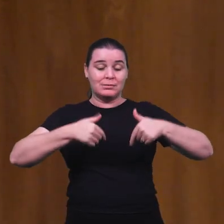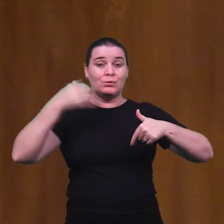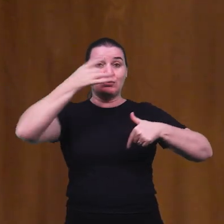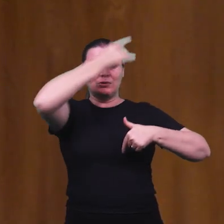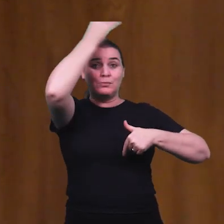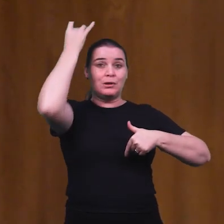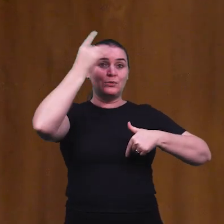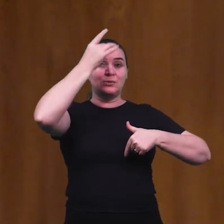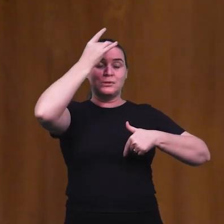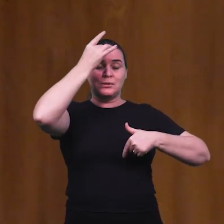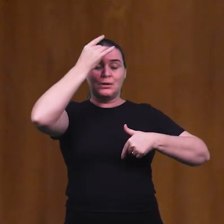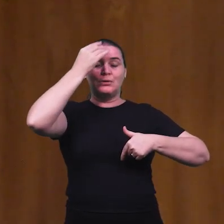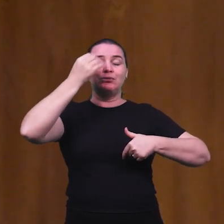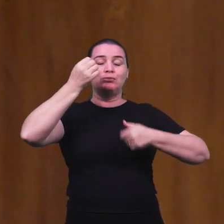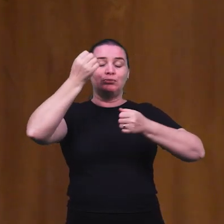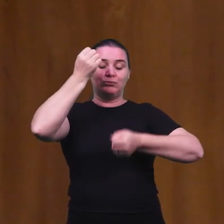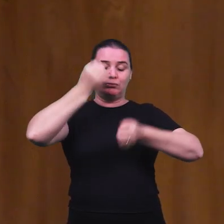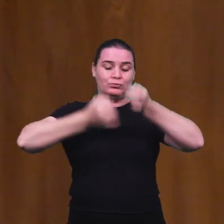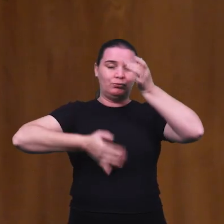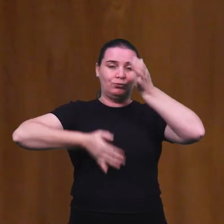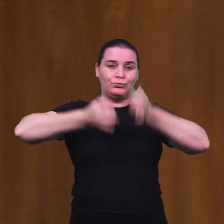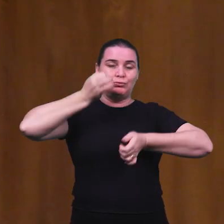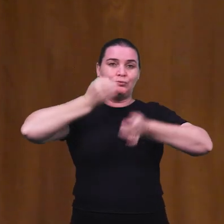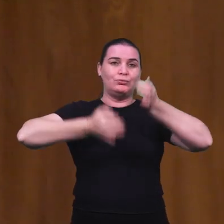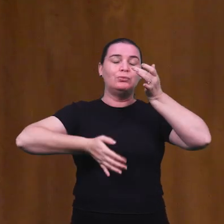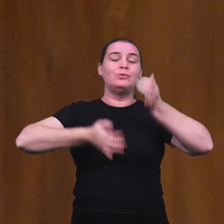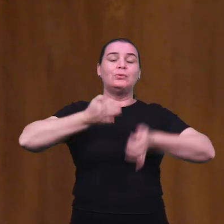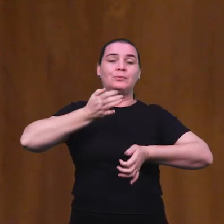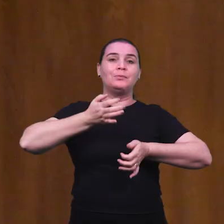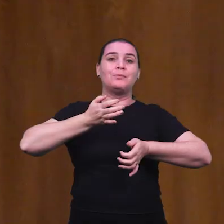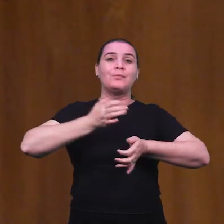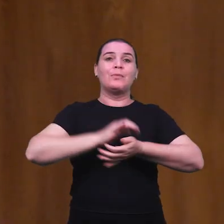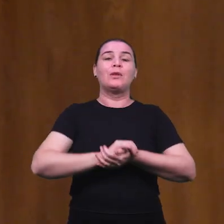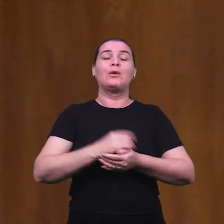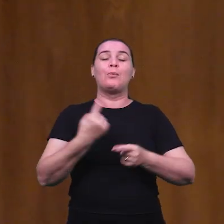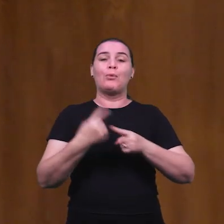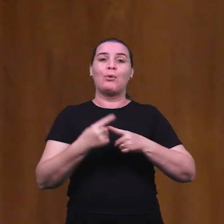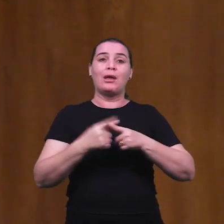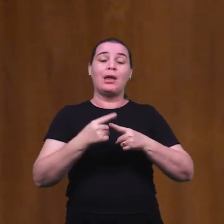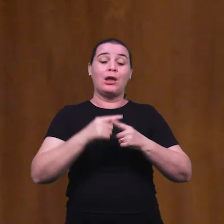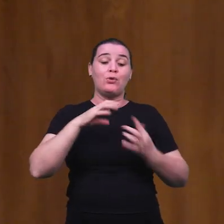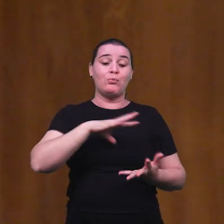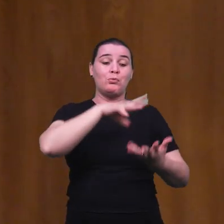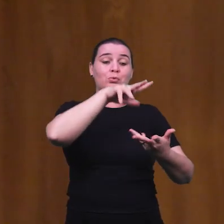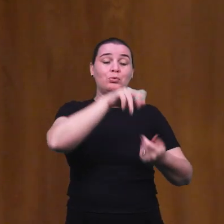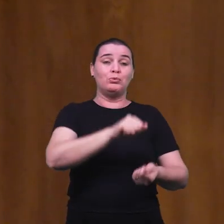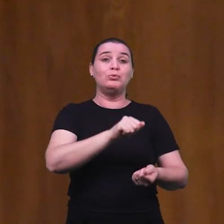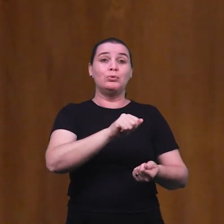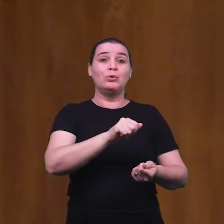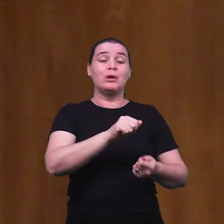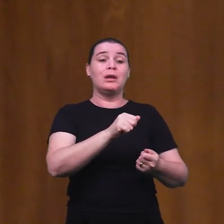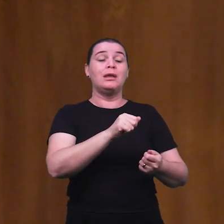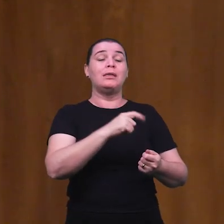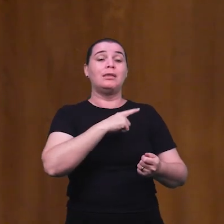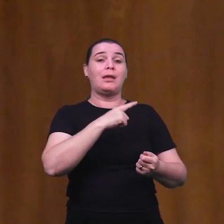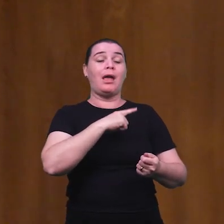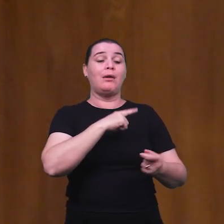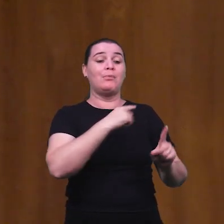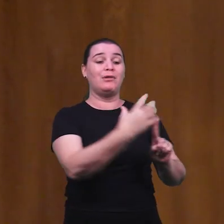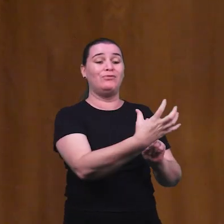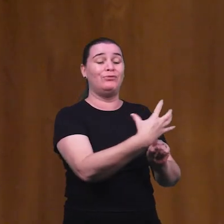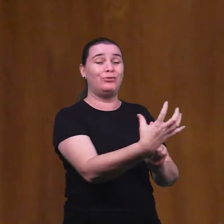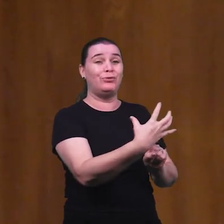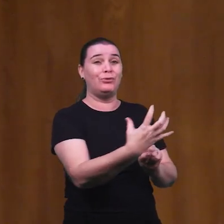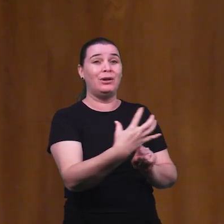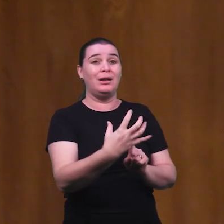Espírito Santo, ela está sendo preservada em um mundo que a entropia tem dominado muitos aspectos da sociedade. Há estudos